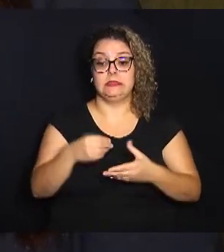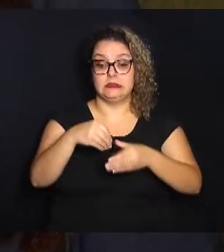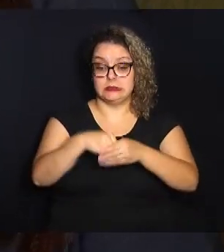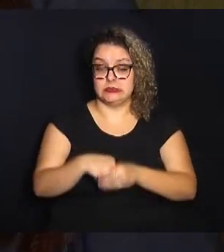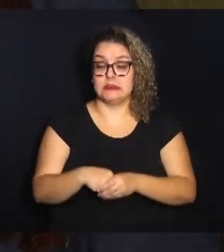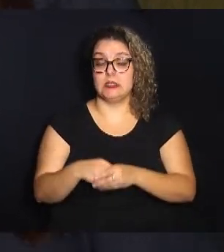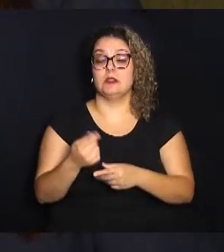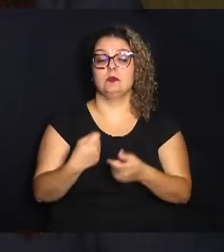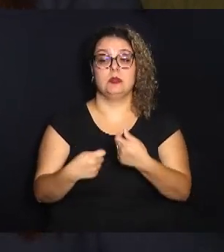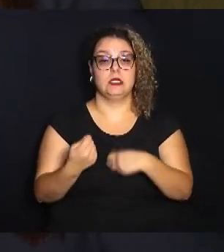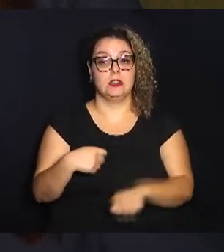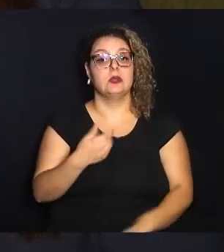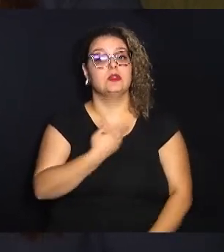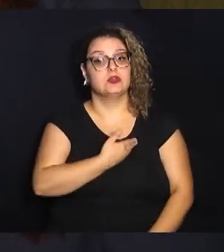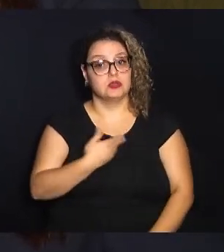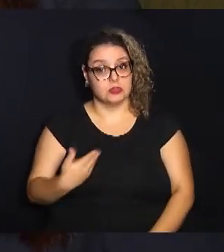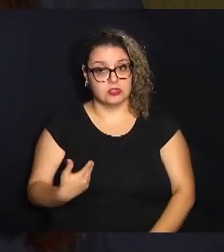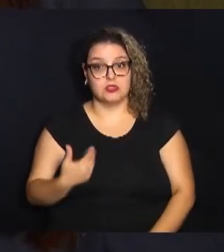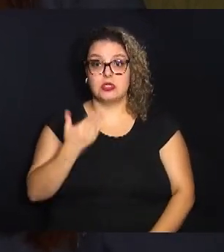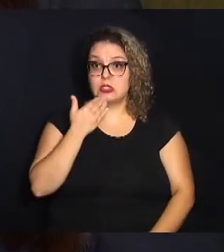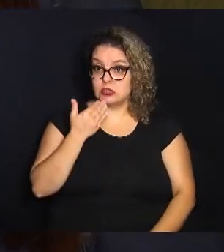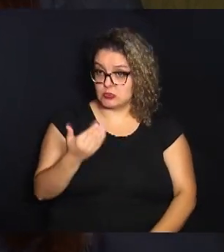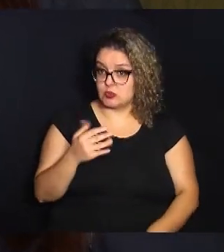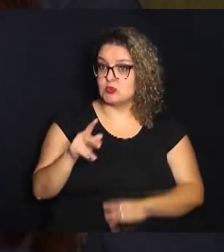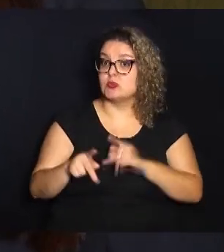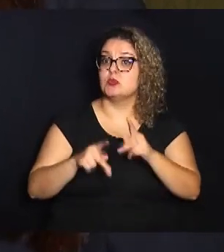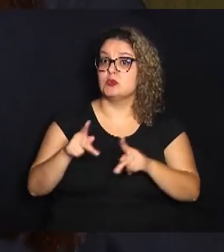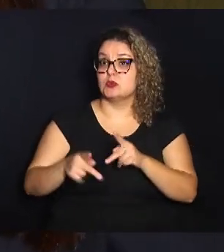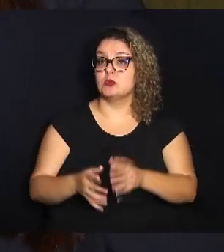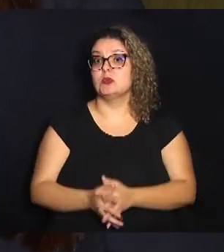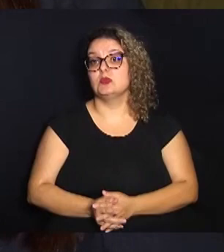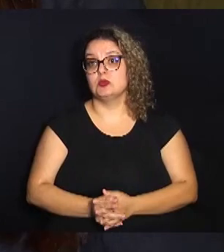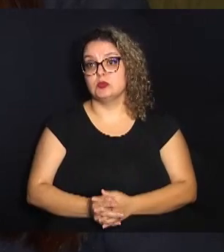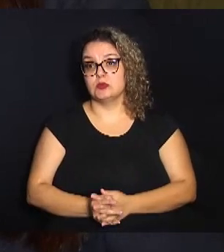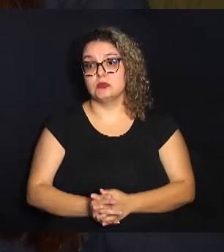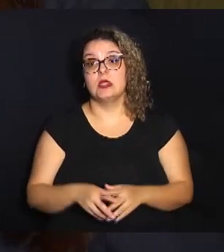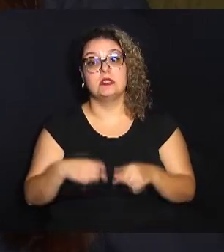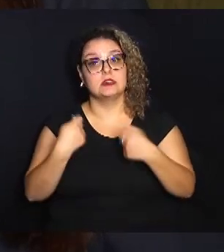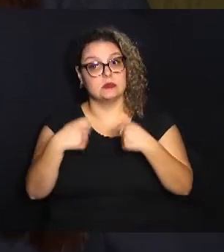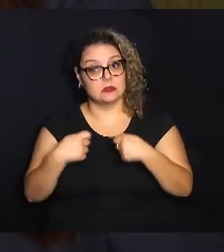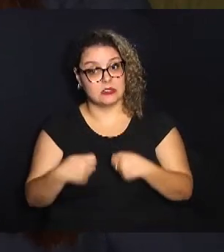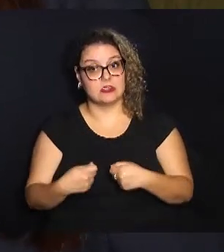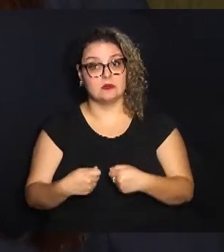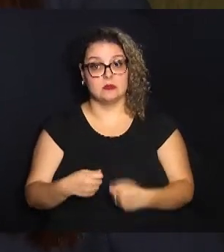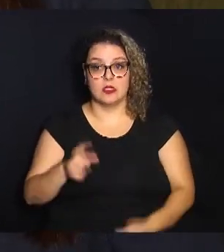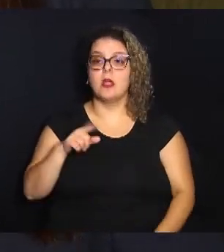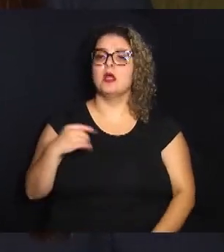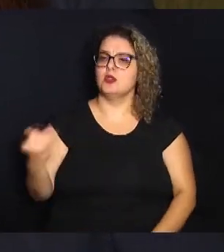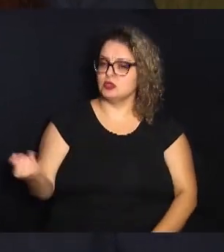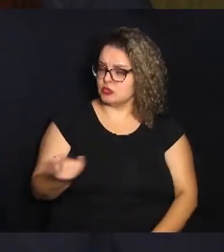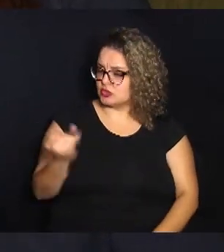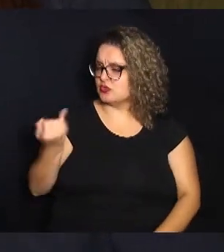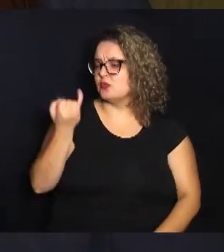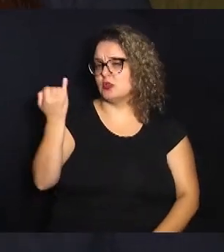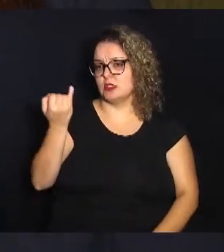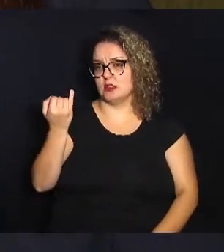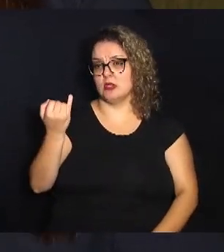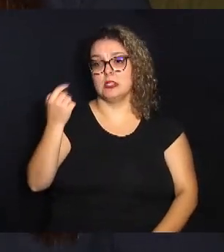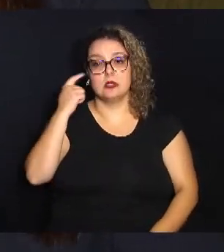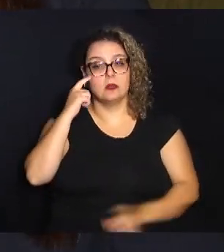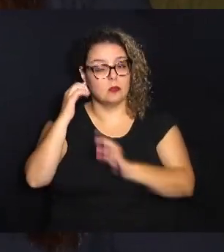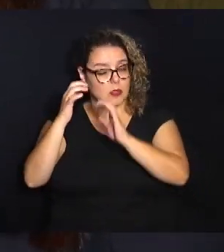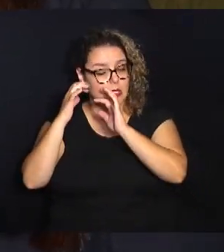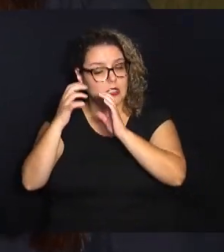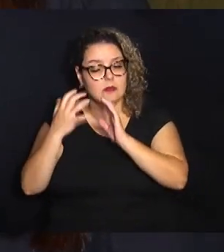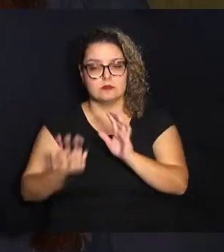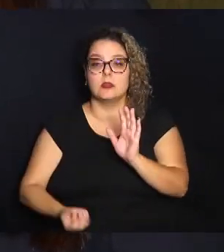levar para dentro da administração pública as demandas da população as necessidades é de extrema Import